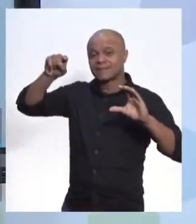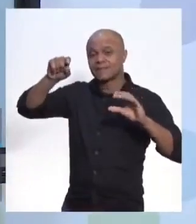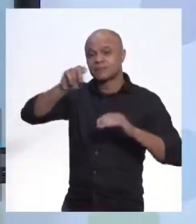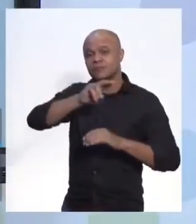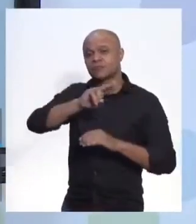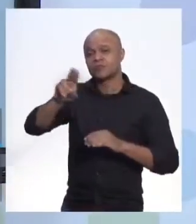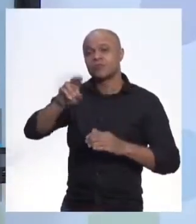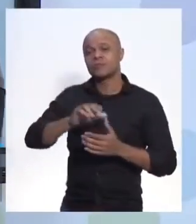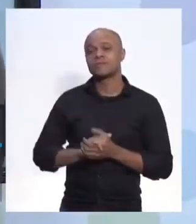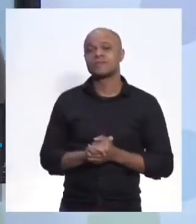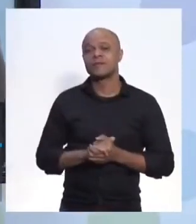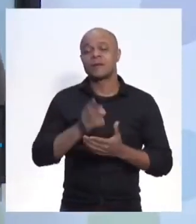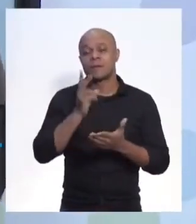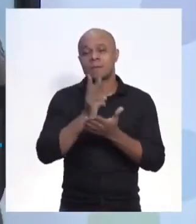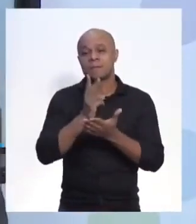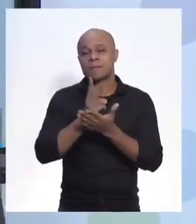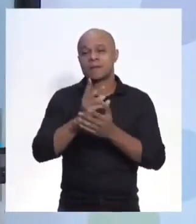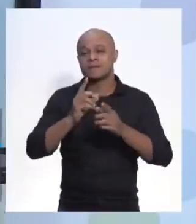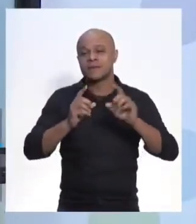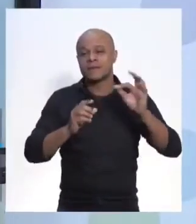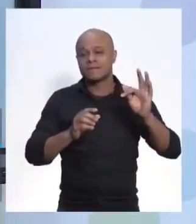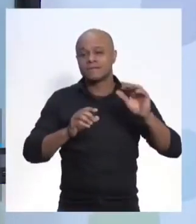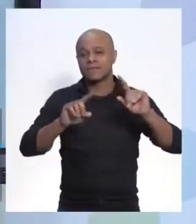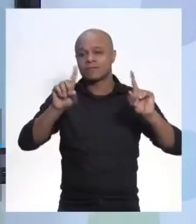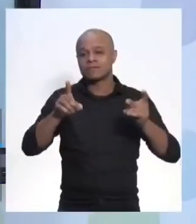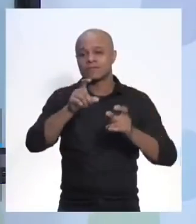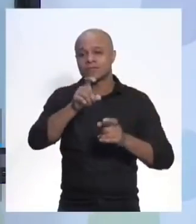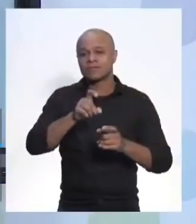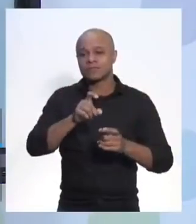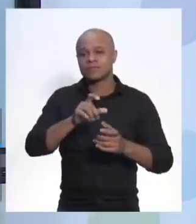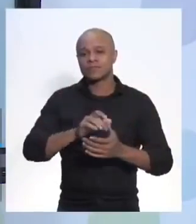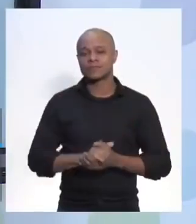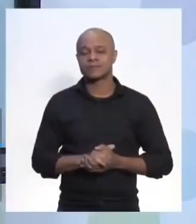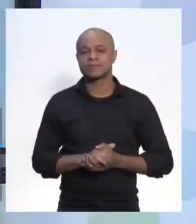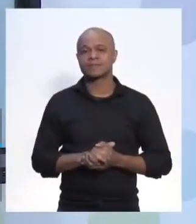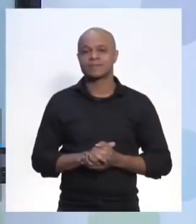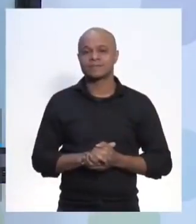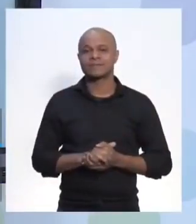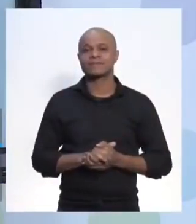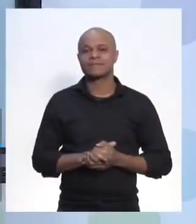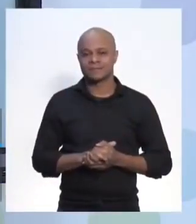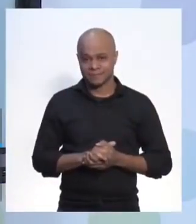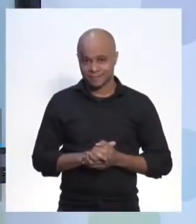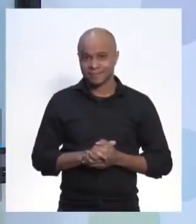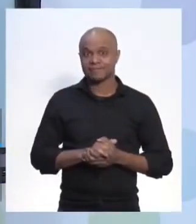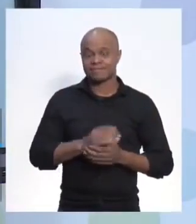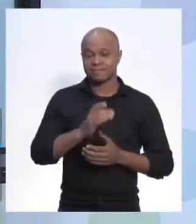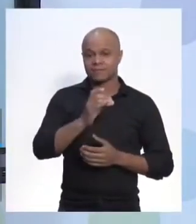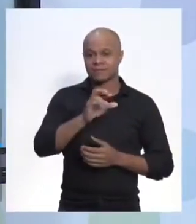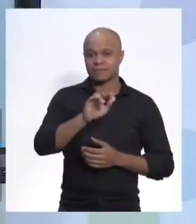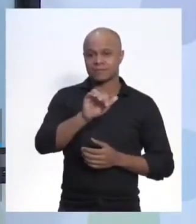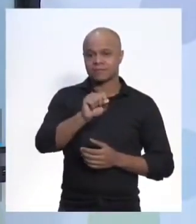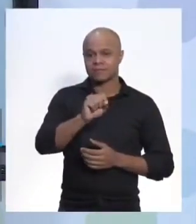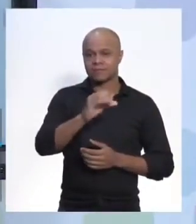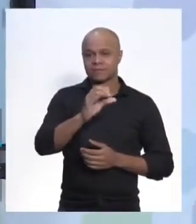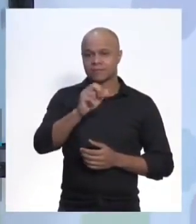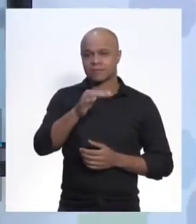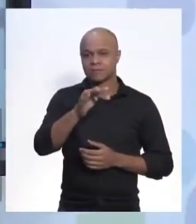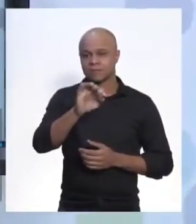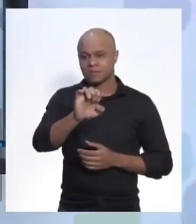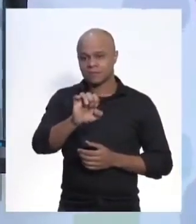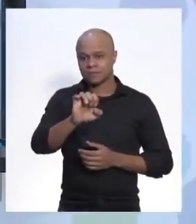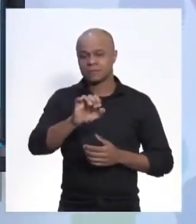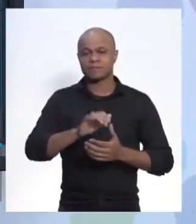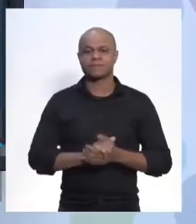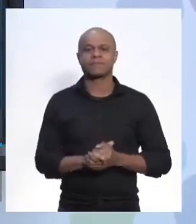da taxa é o mesmo da função. Então, é uma função crescente com taxas crescentes, tudo bem? E a g de x,